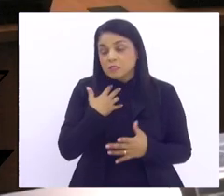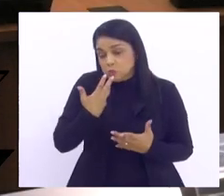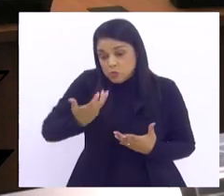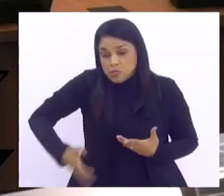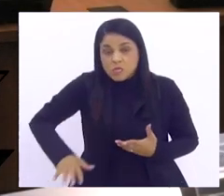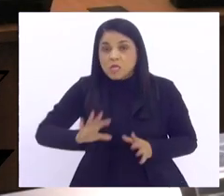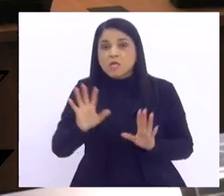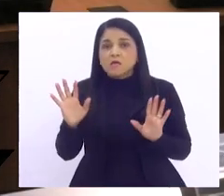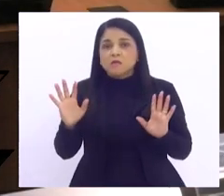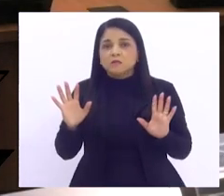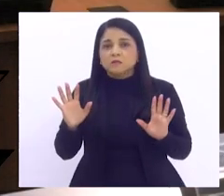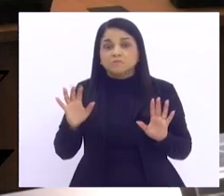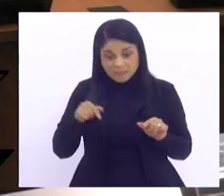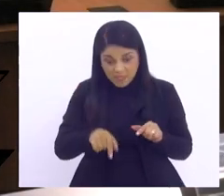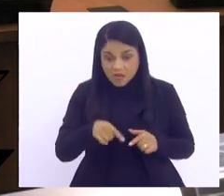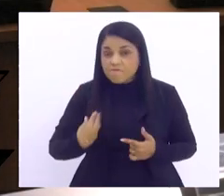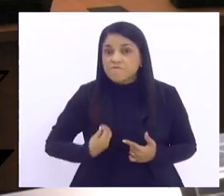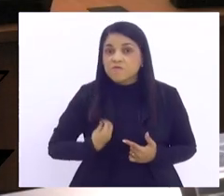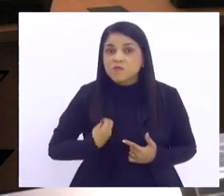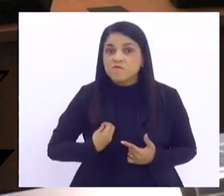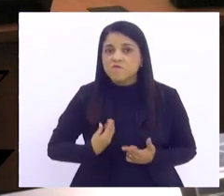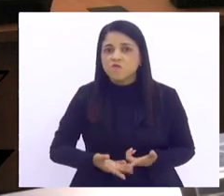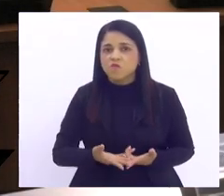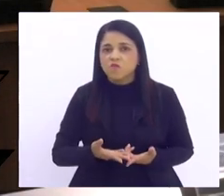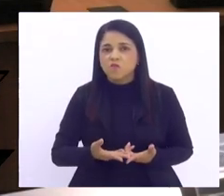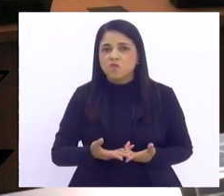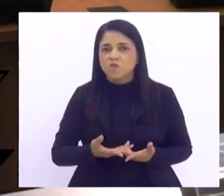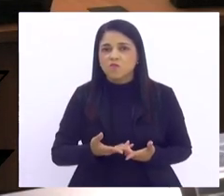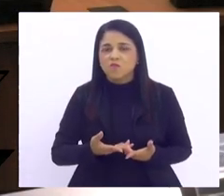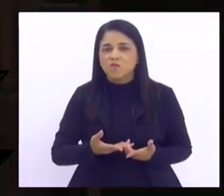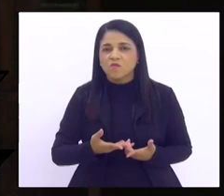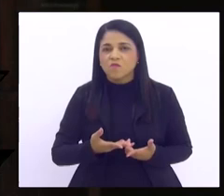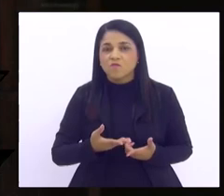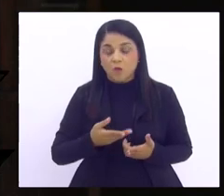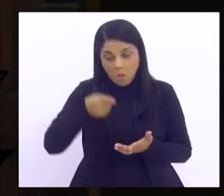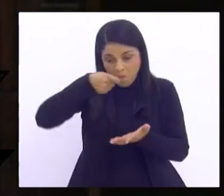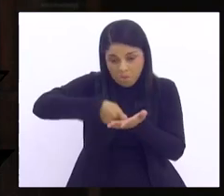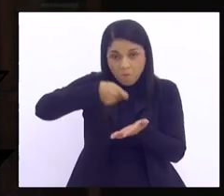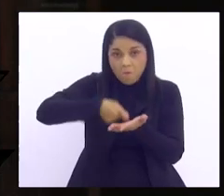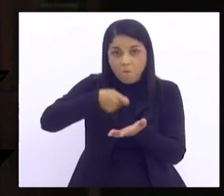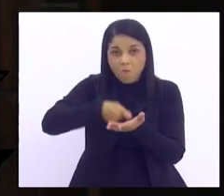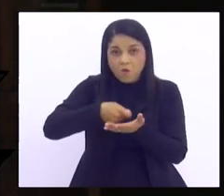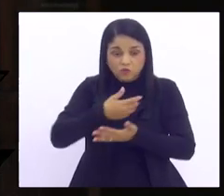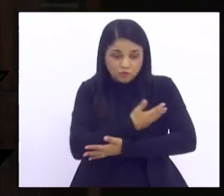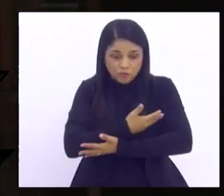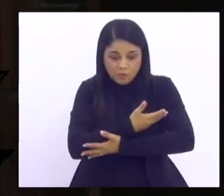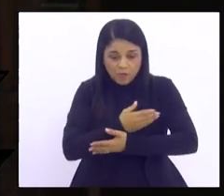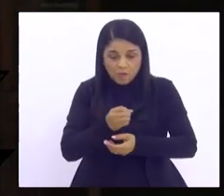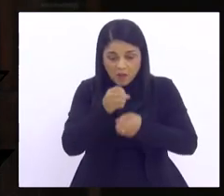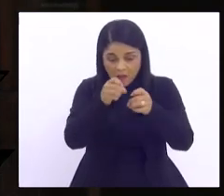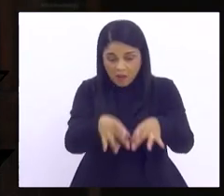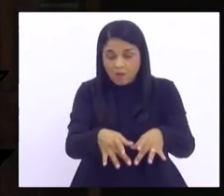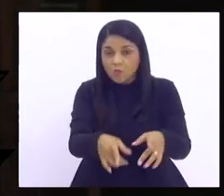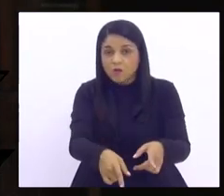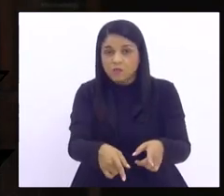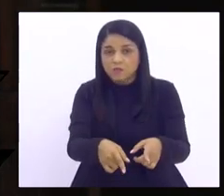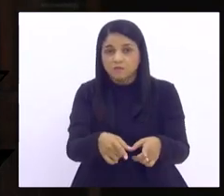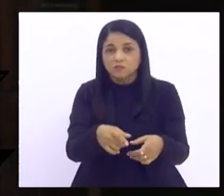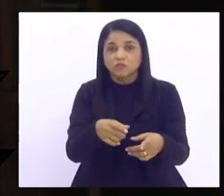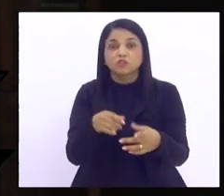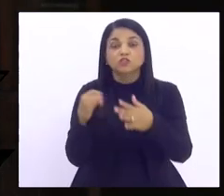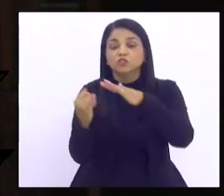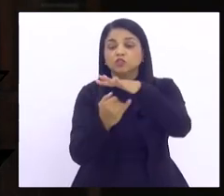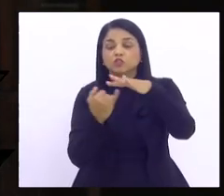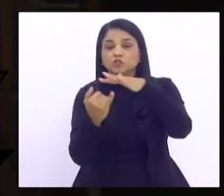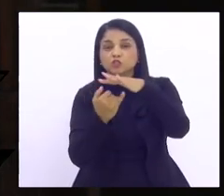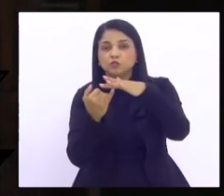ali, está vivo. Não foi querido, foi violentamente imposto, mas vamos cuidar dele. Ou vamos colocar para uma instituição de